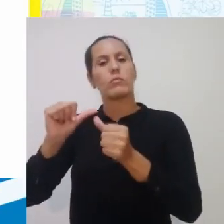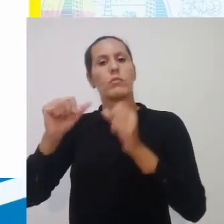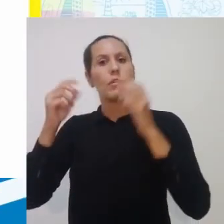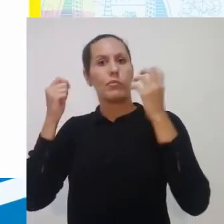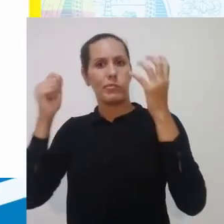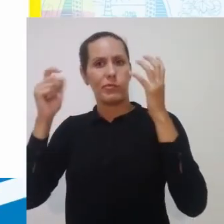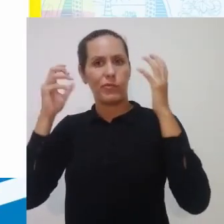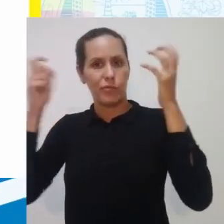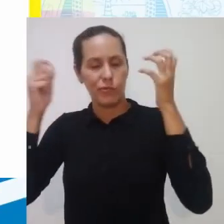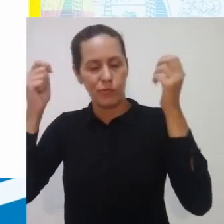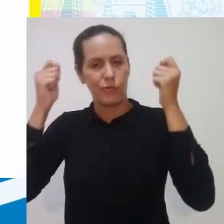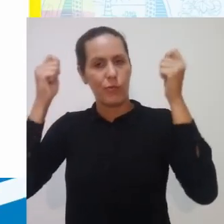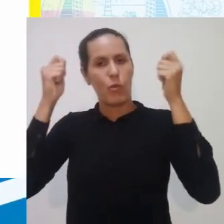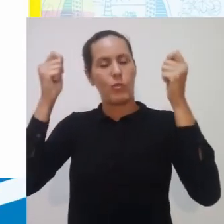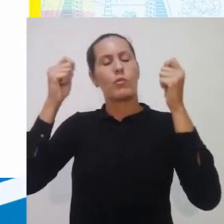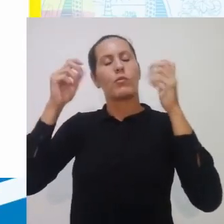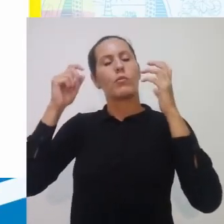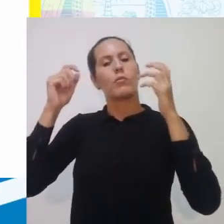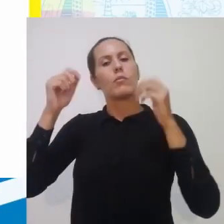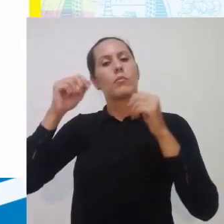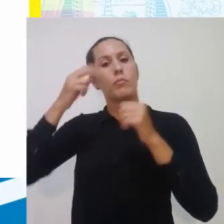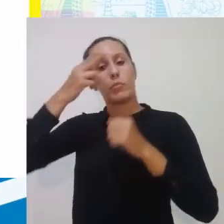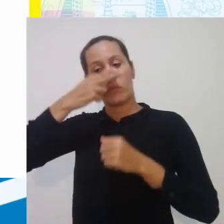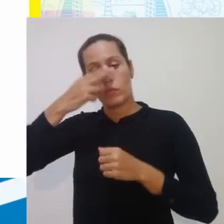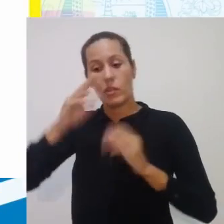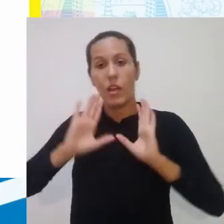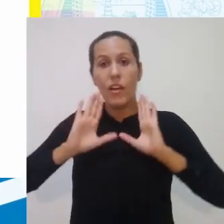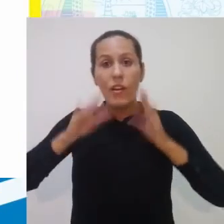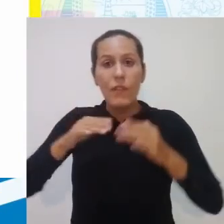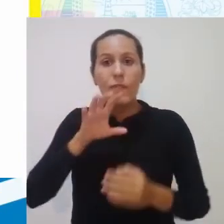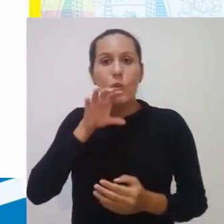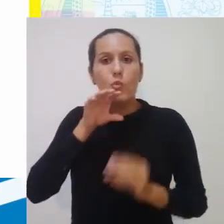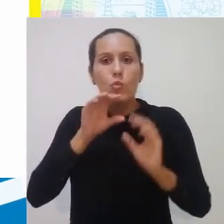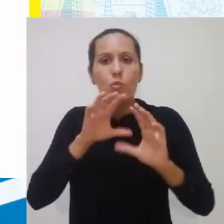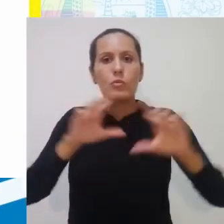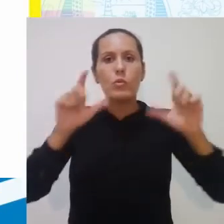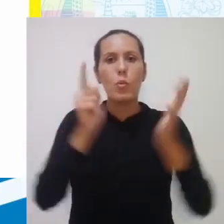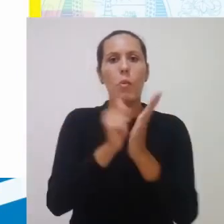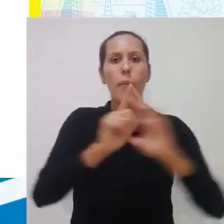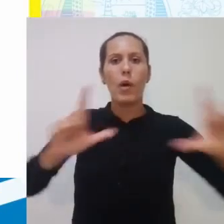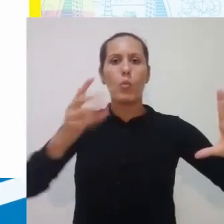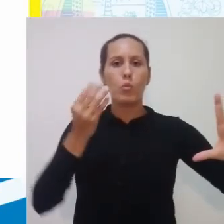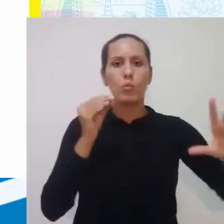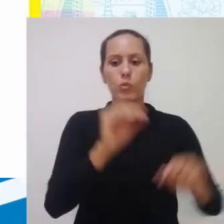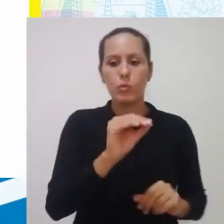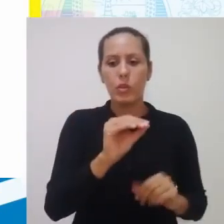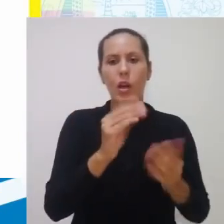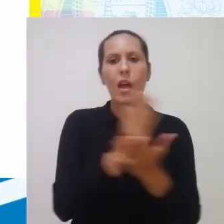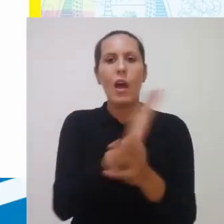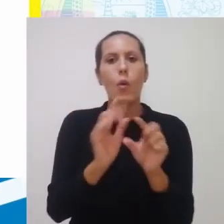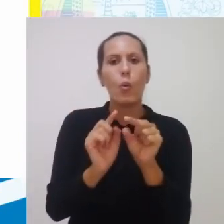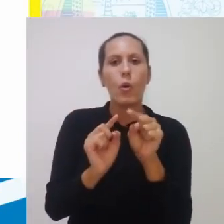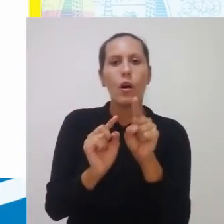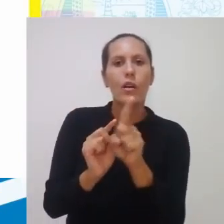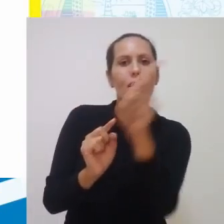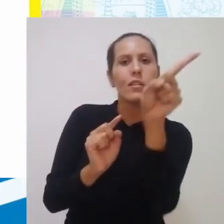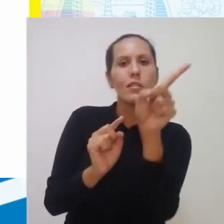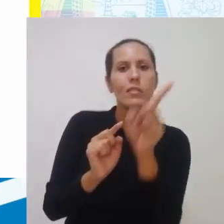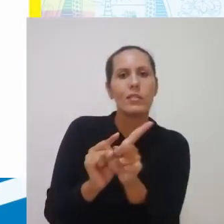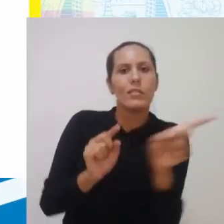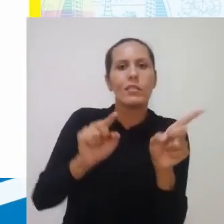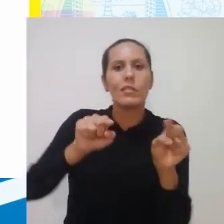em destaque no centro do papel. E aí ela foi trazendo com algumas